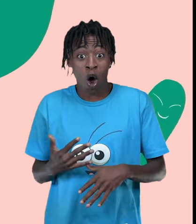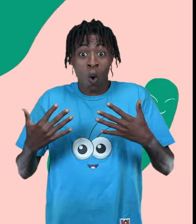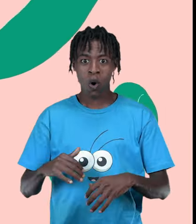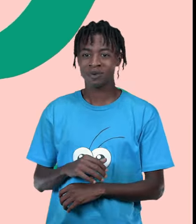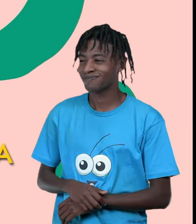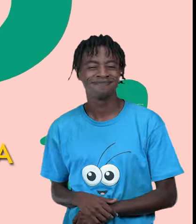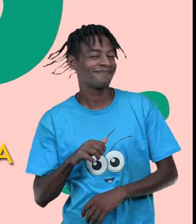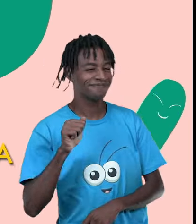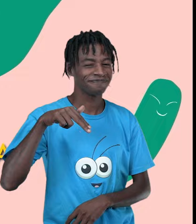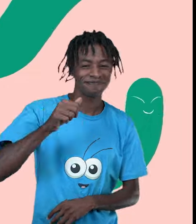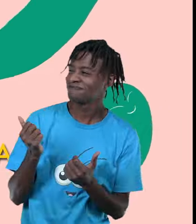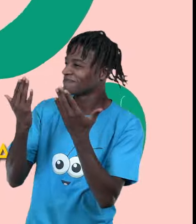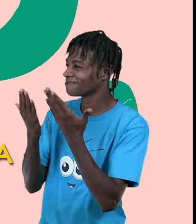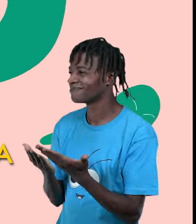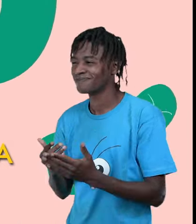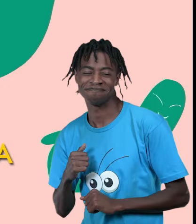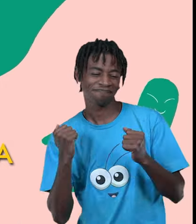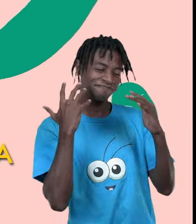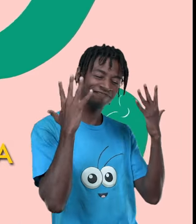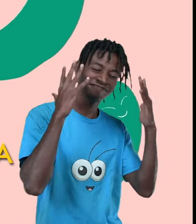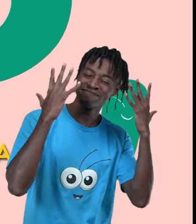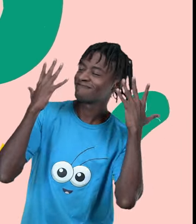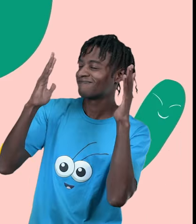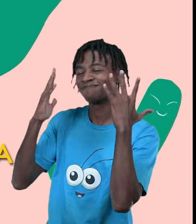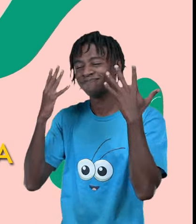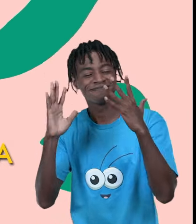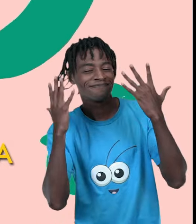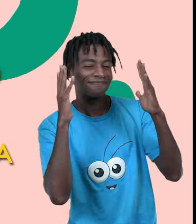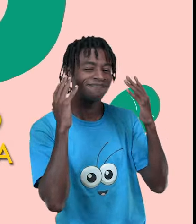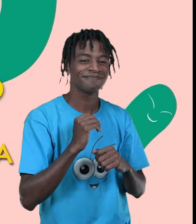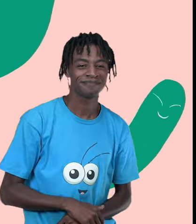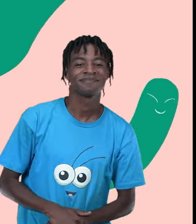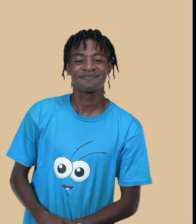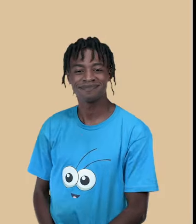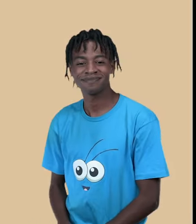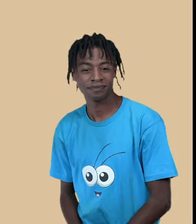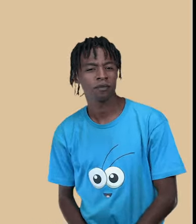é nove Ana, viva Mariana, viva Mariana